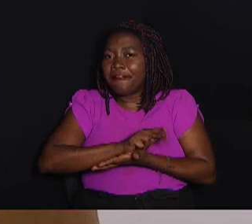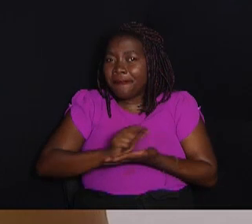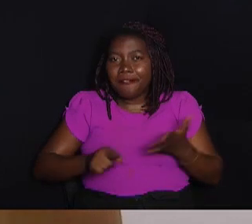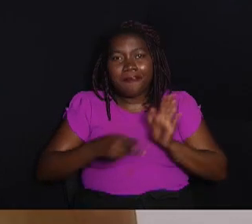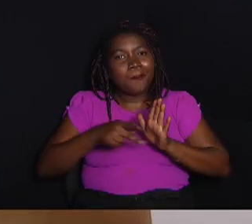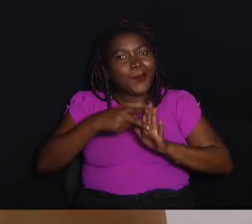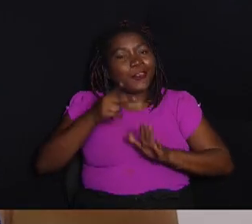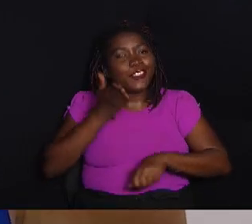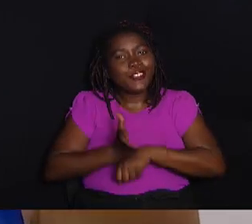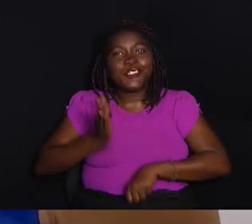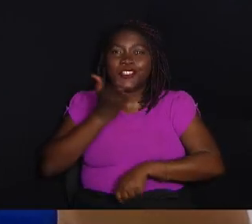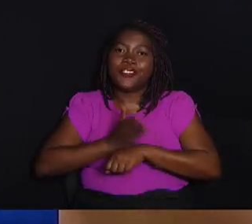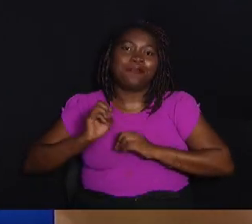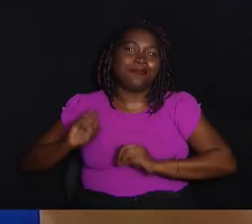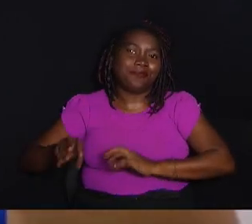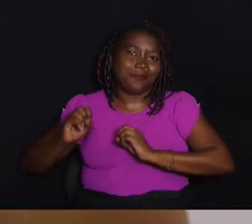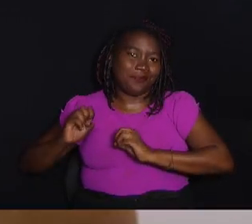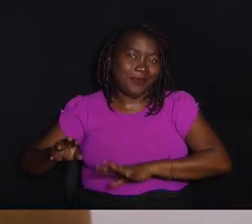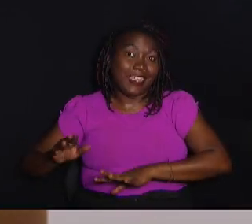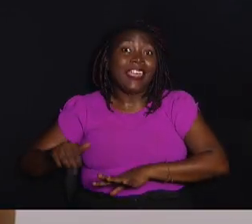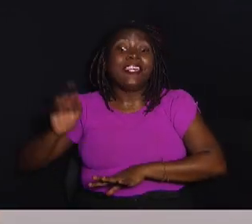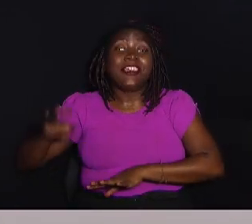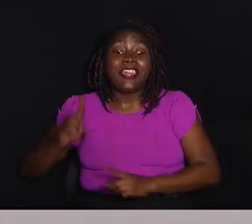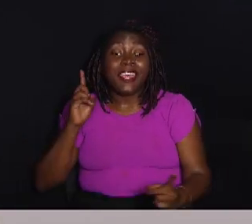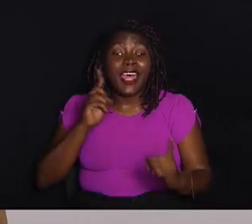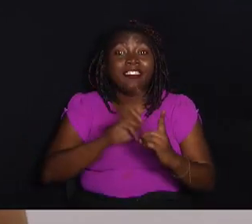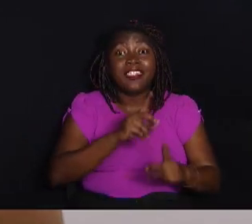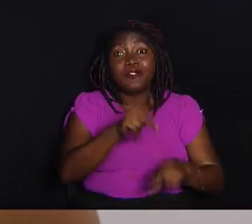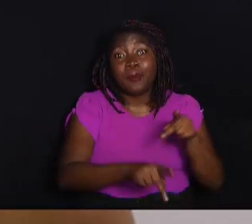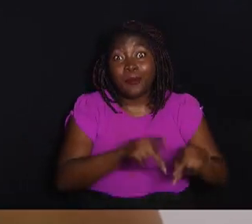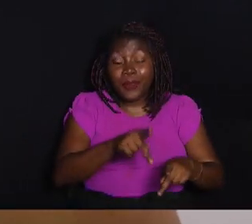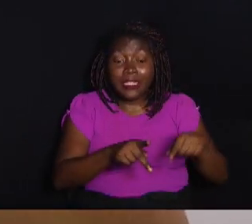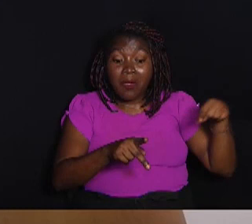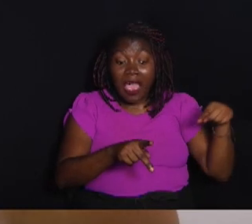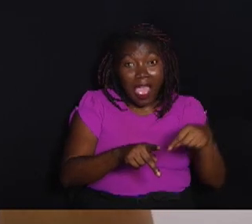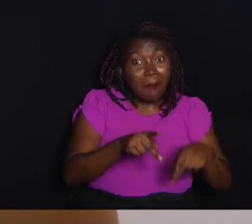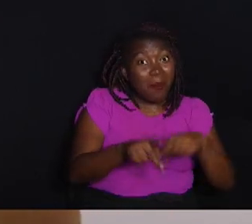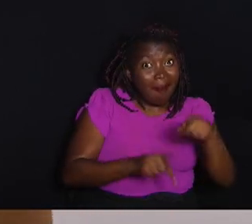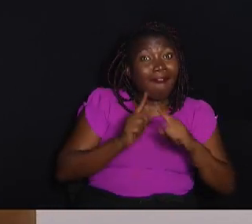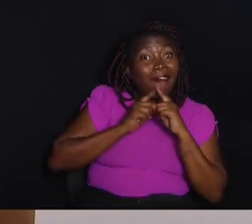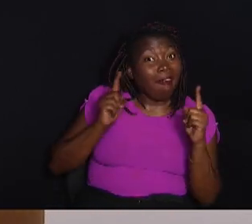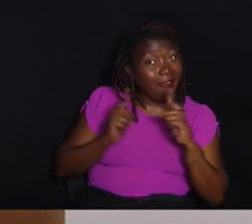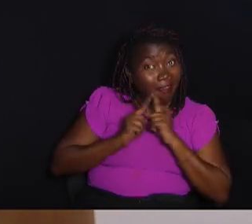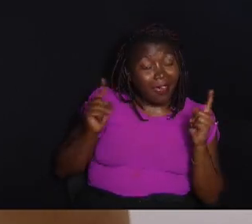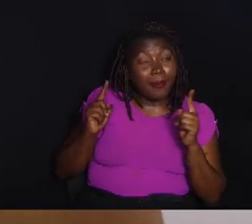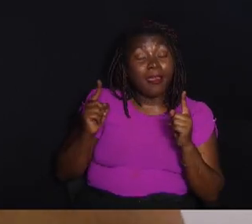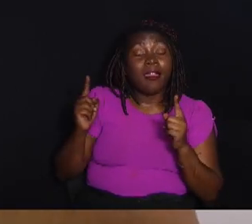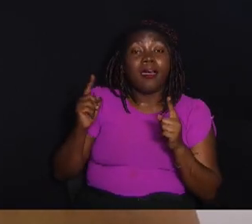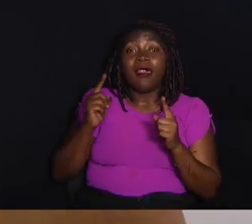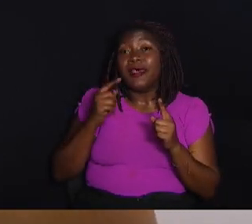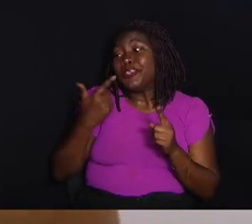educativos principalmente para quem at a população né a população muitas vezes reclama né porque não tem as informações